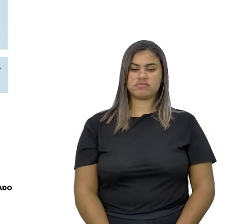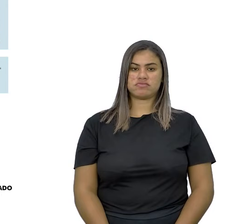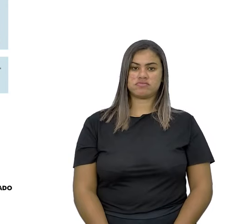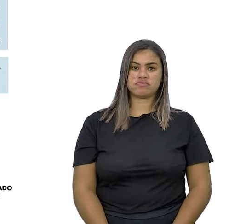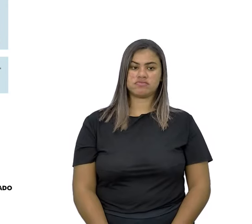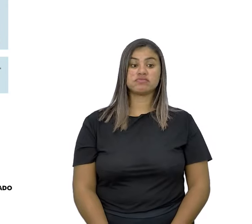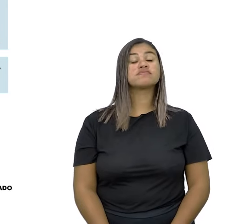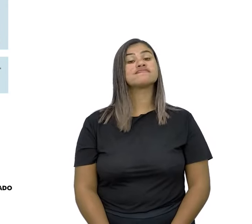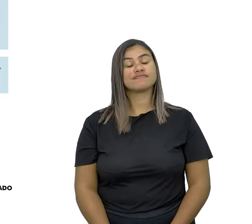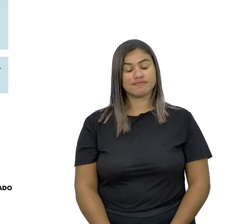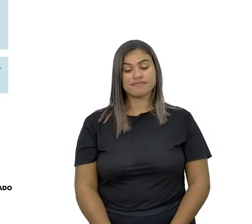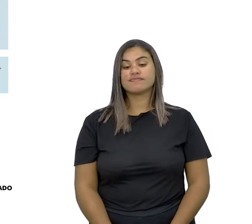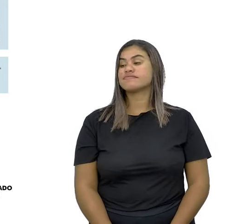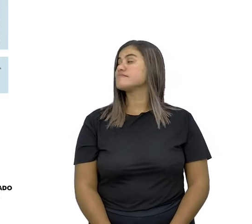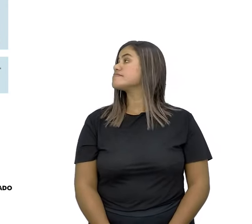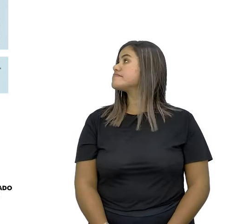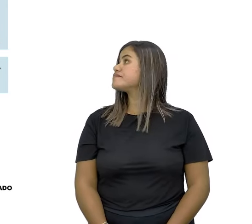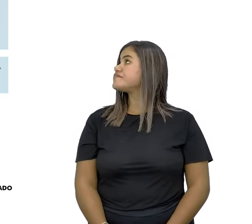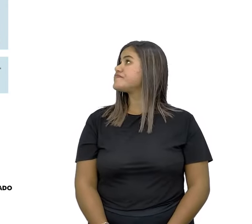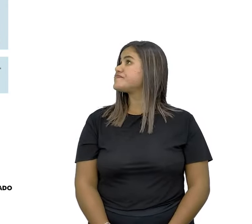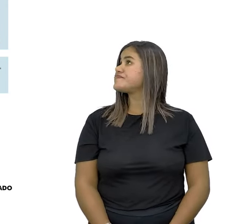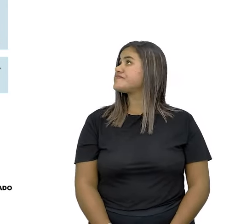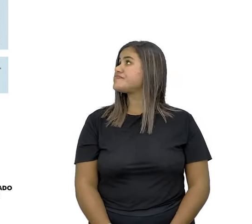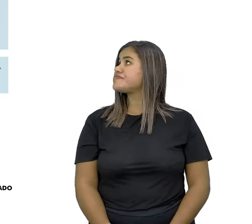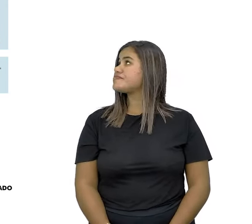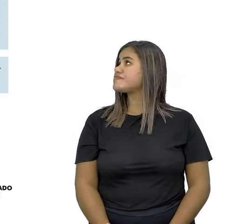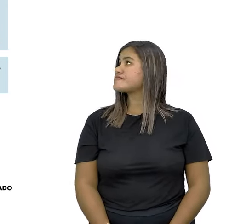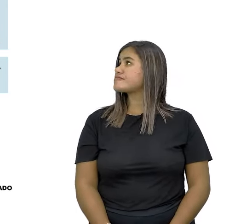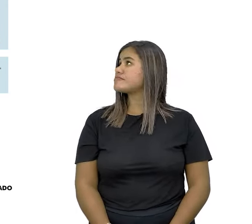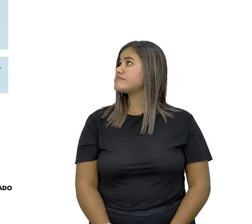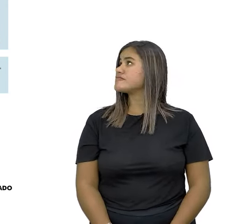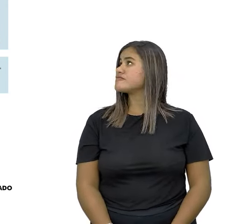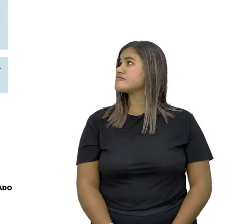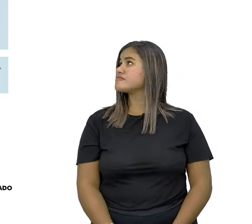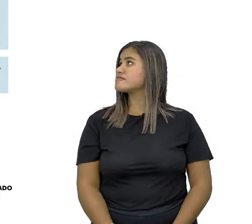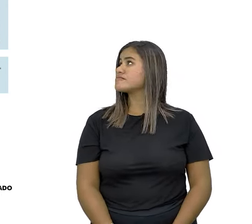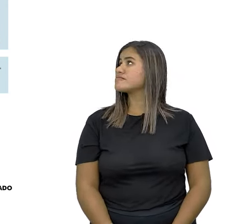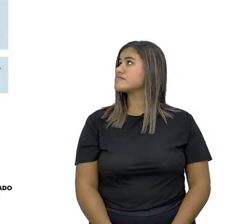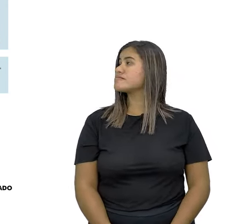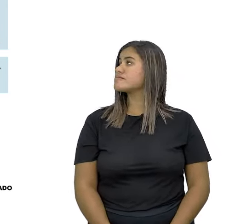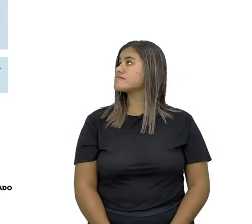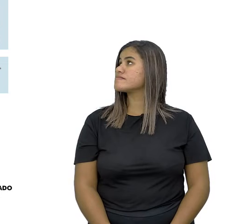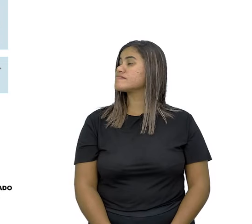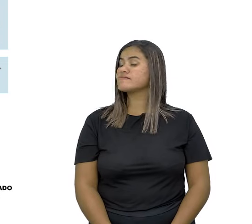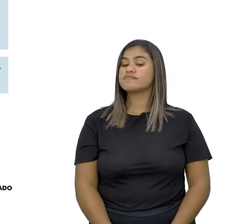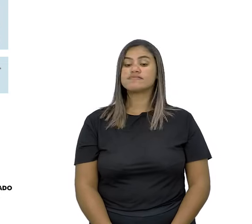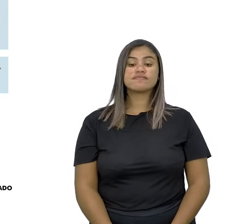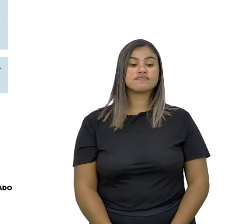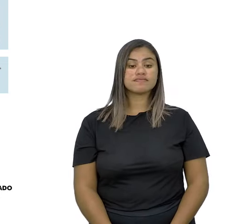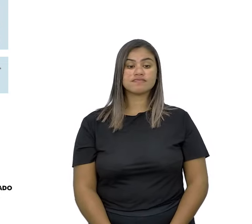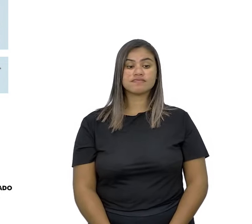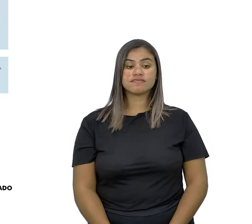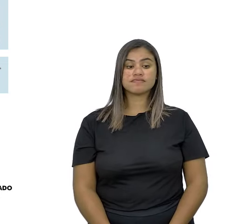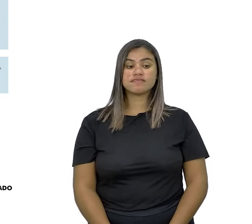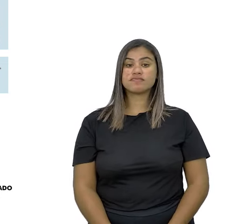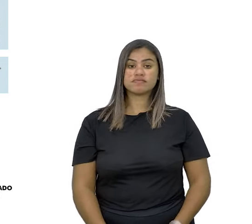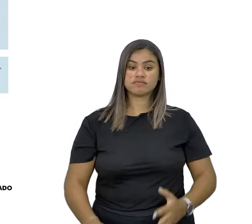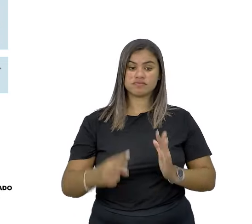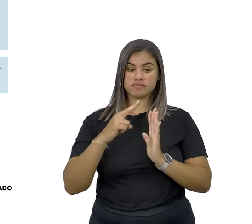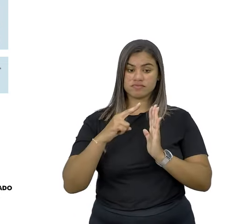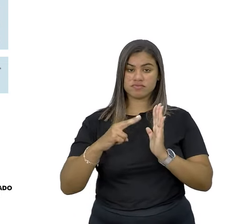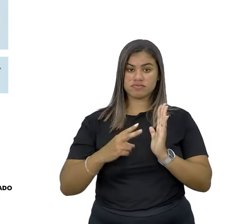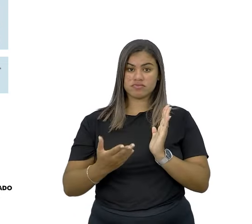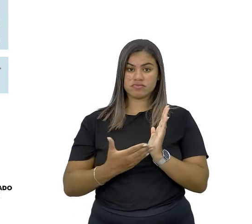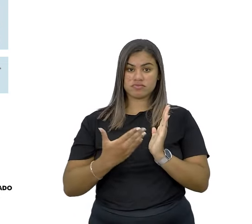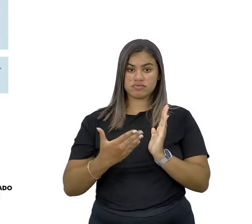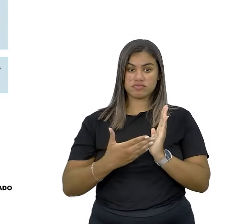Bom, vamos lá, vamos ver o que fala desenvolvendo para essas aulas 7 e 8. Vamos ver a estrutura. Com a leitura do caderno do